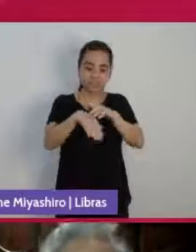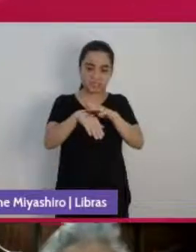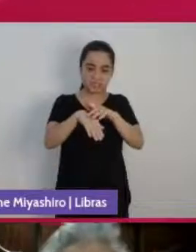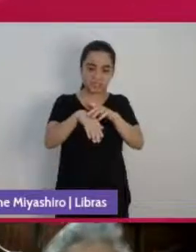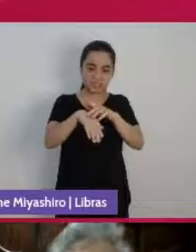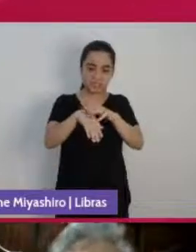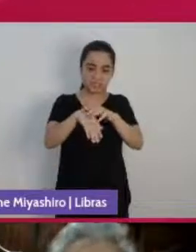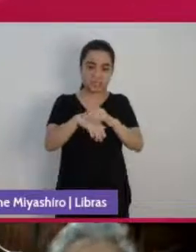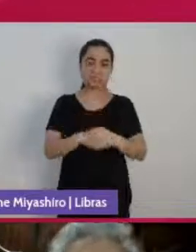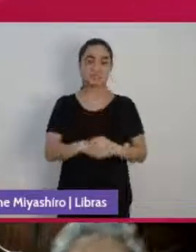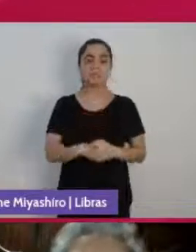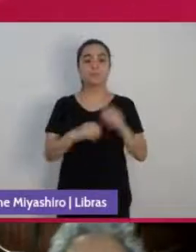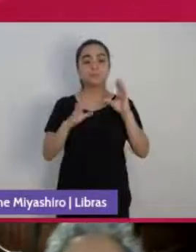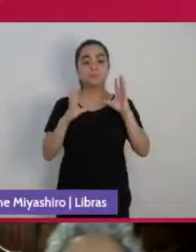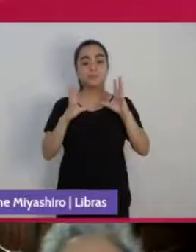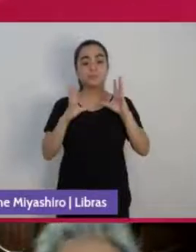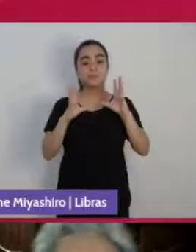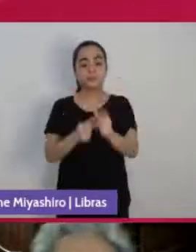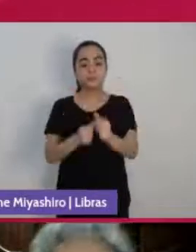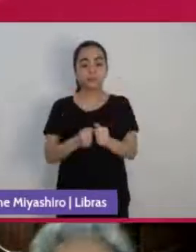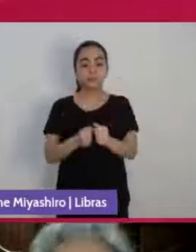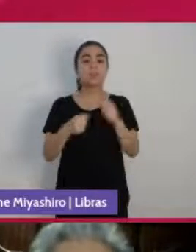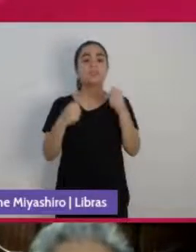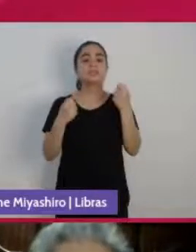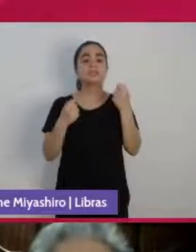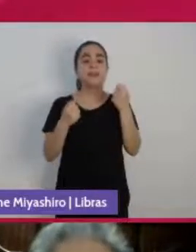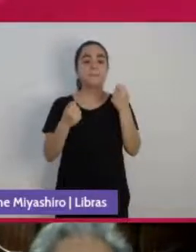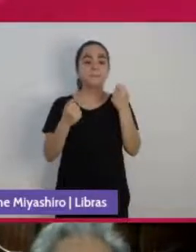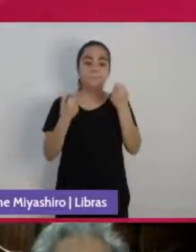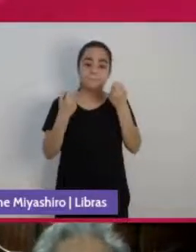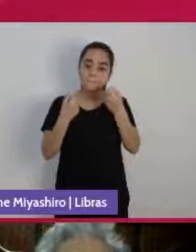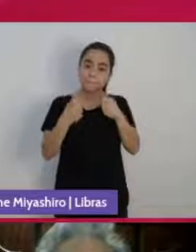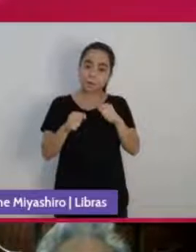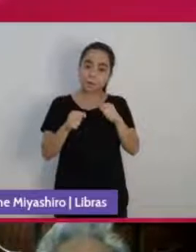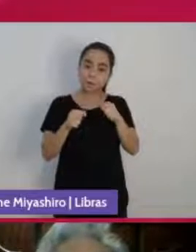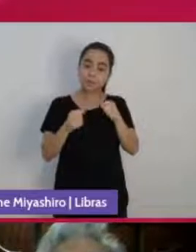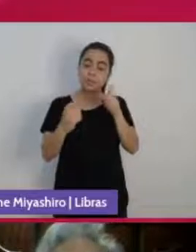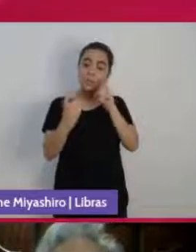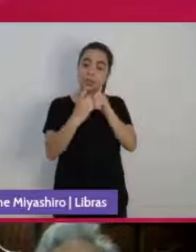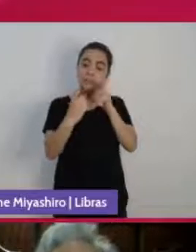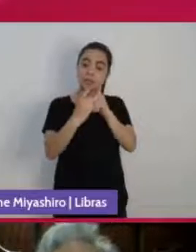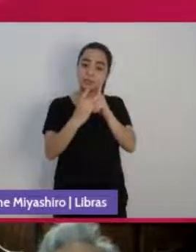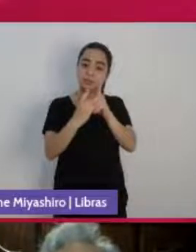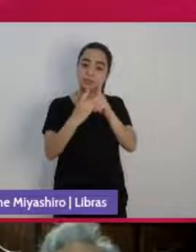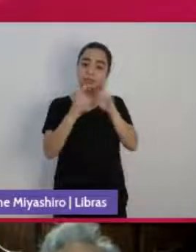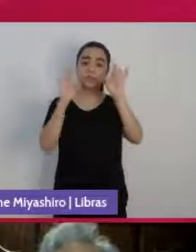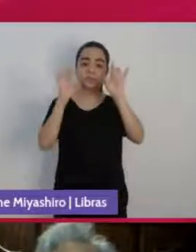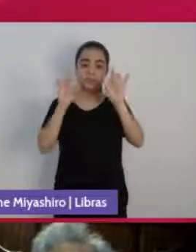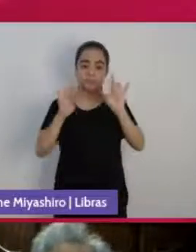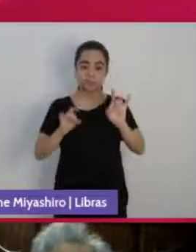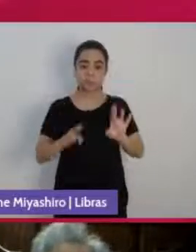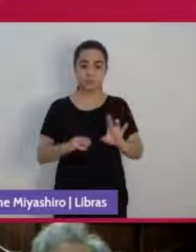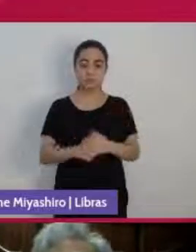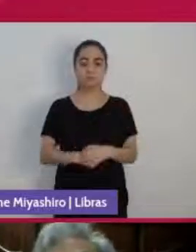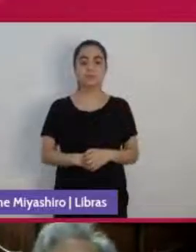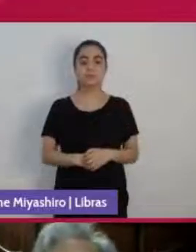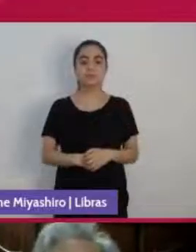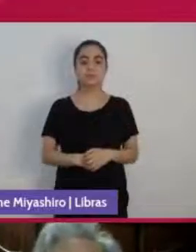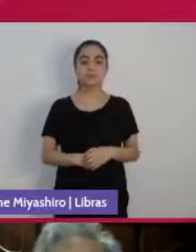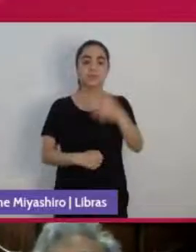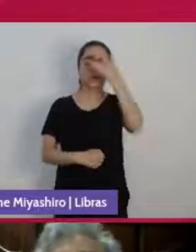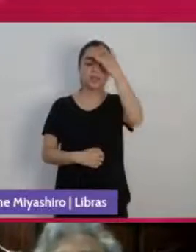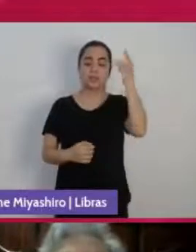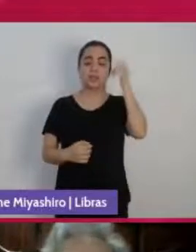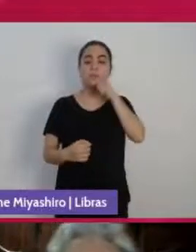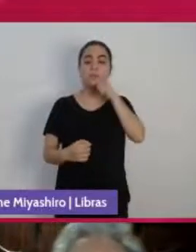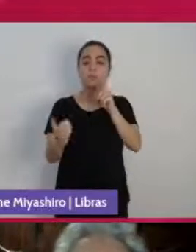E todas merecem atenção especial. A paciente, ela pode reagir